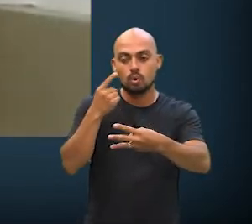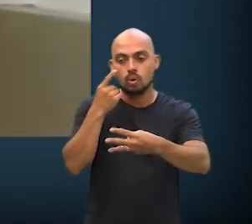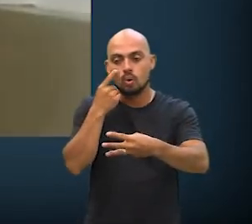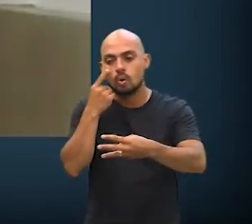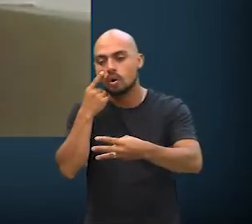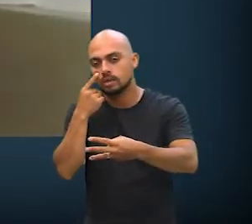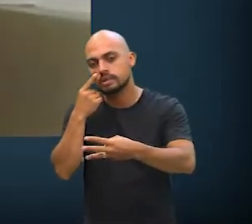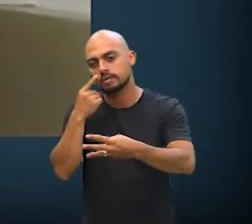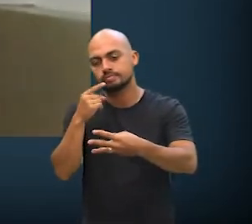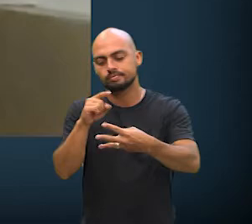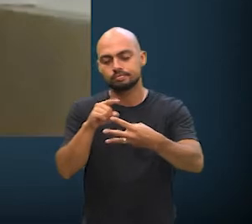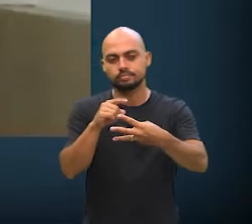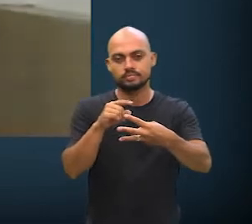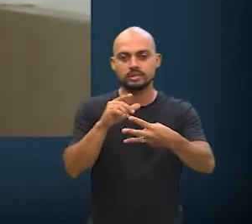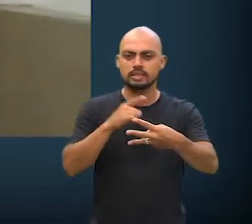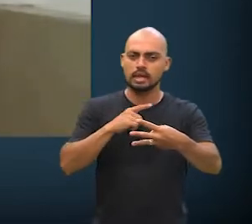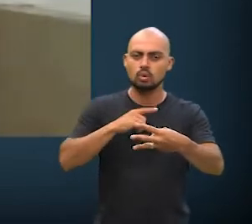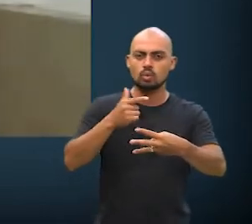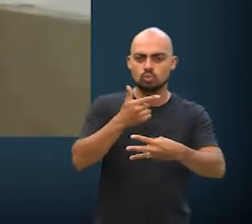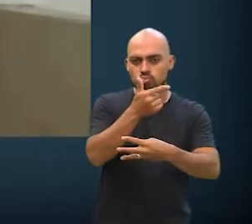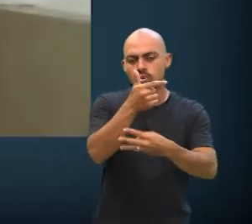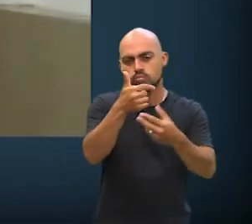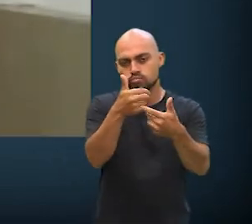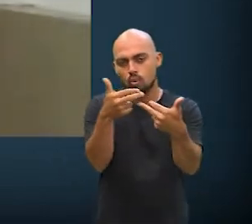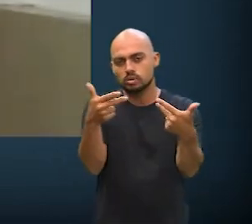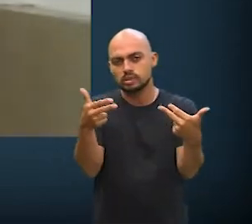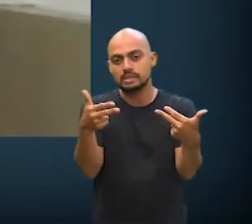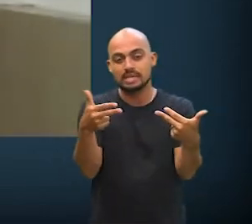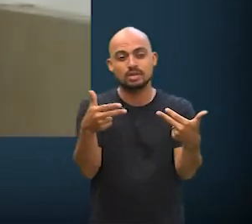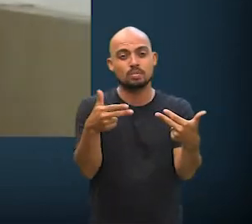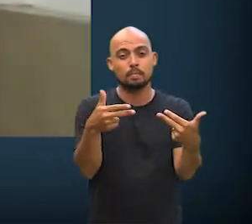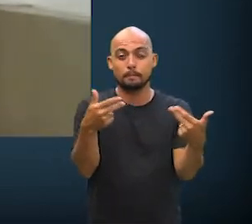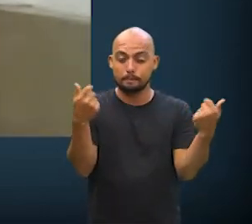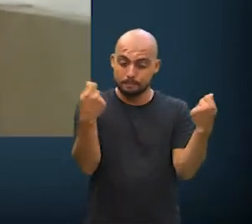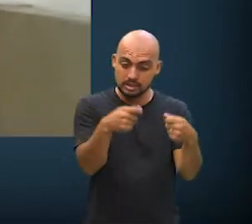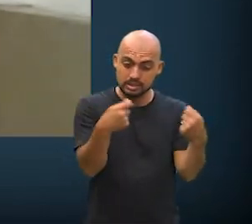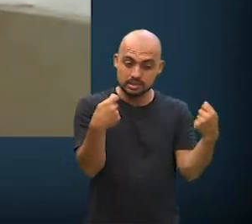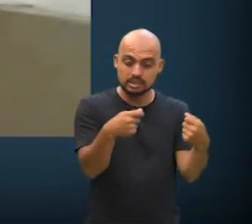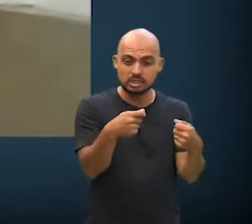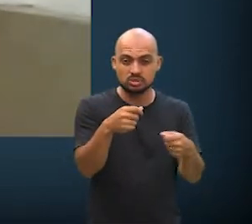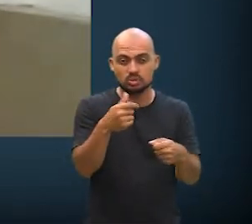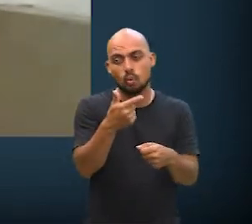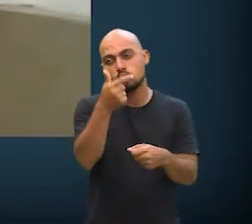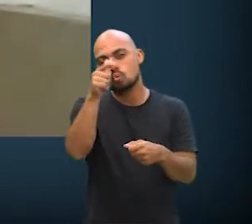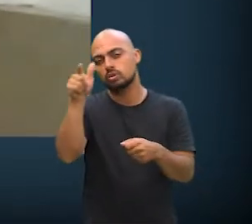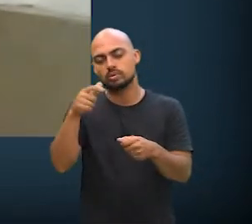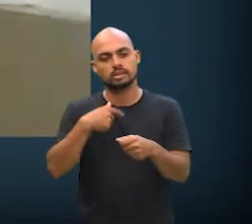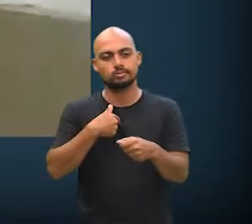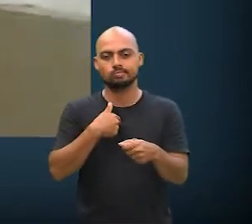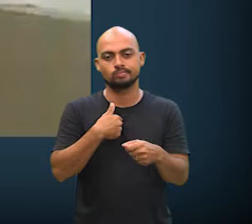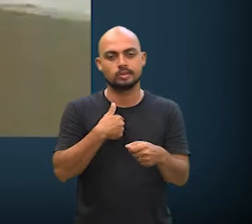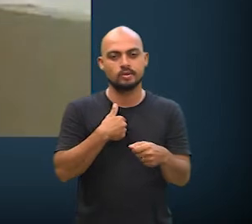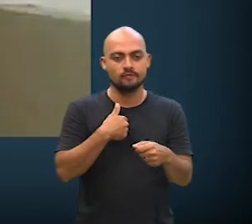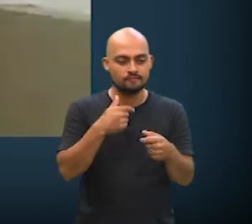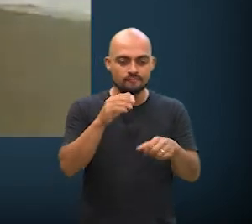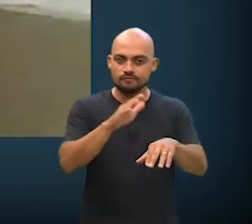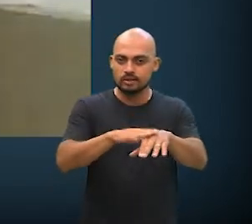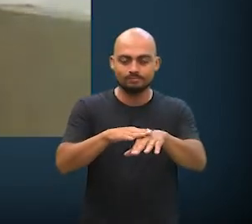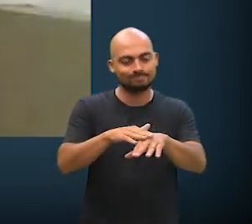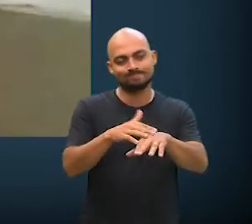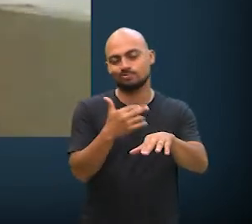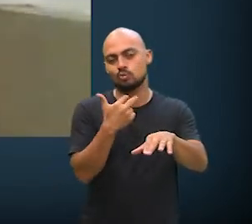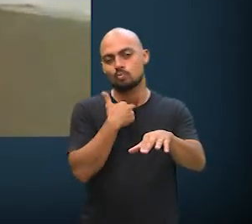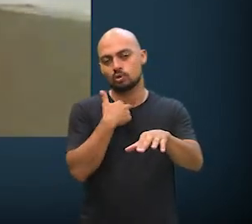que tem muita coisa que eu devo fazer, que esse negócio está me mostrando, e coisas que eu não devo fazer. Ou porque eu não